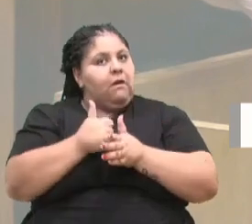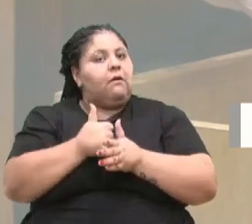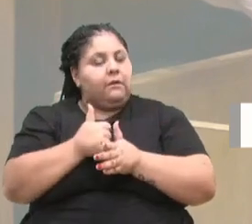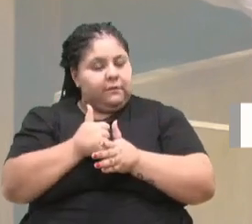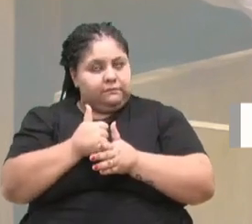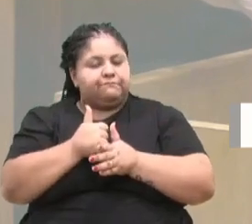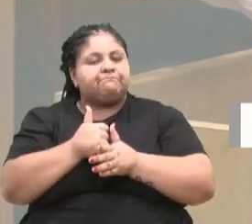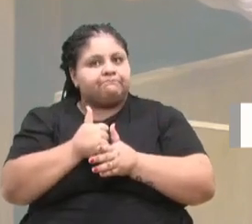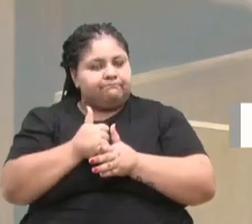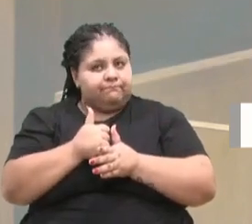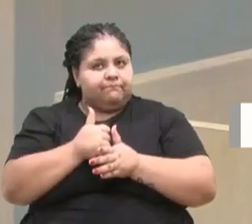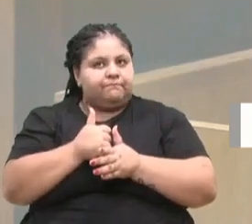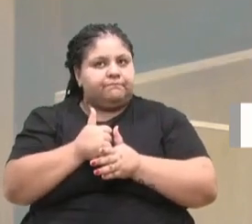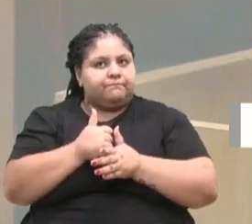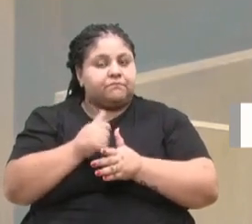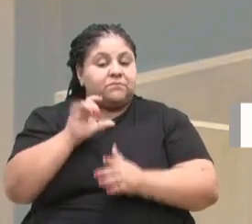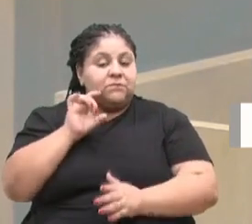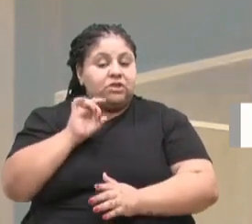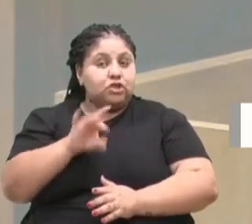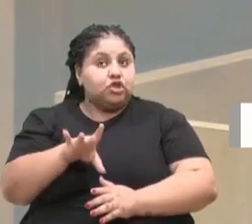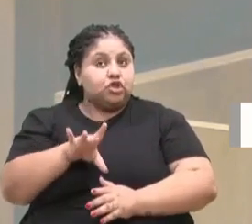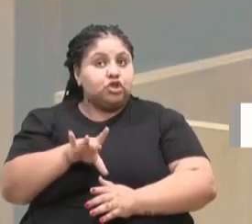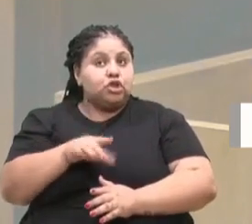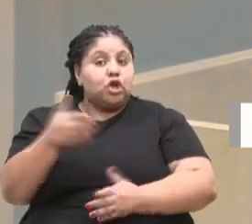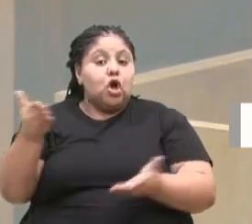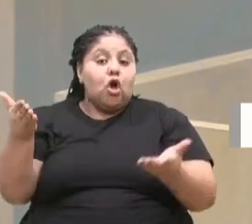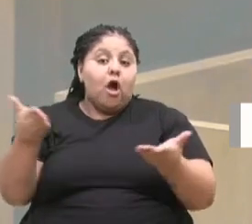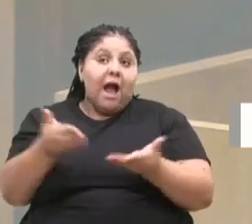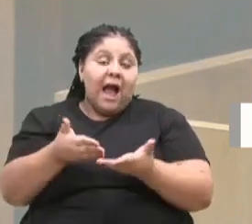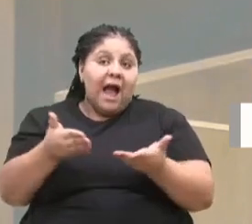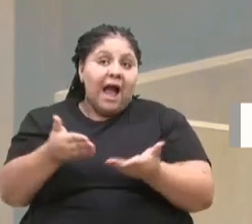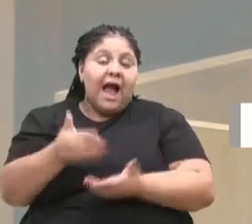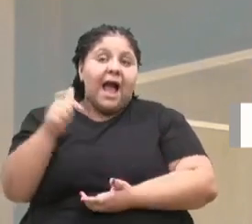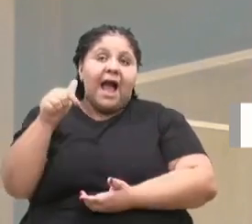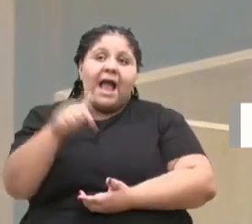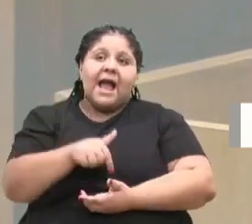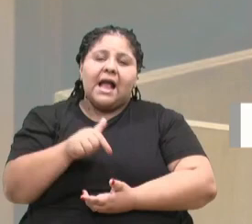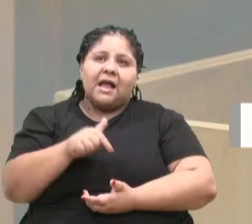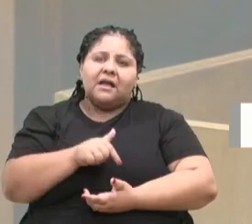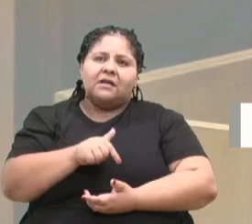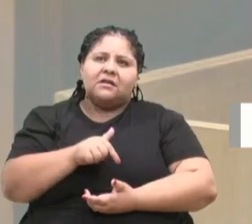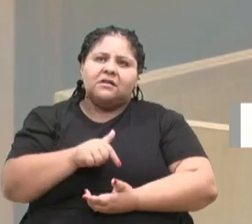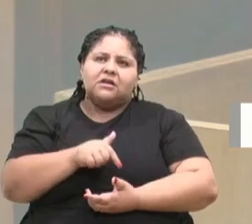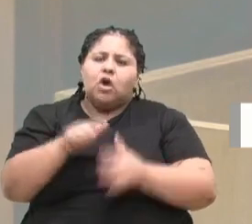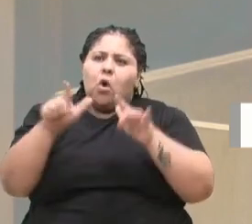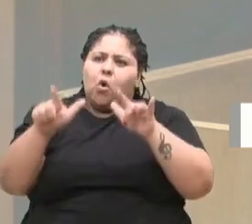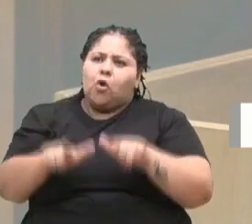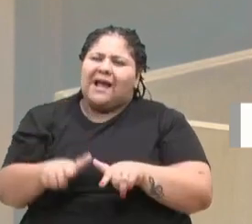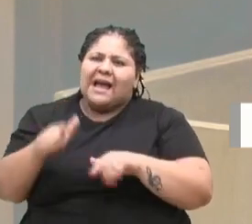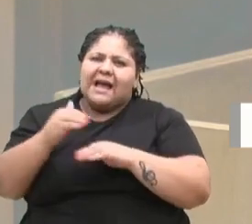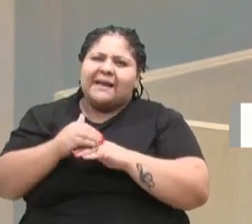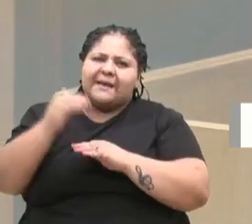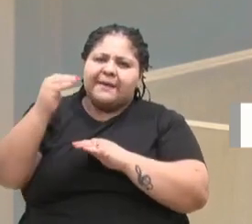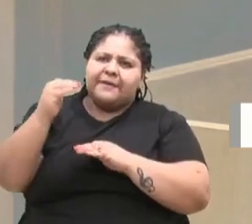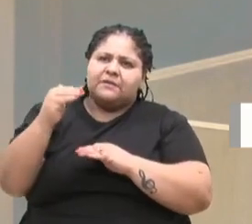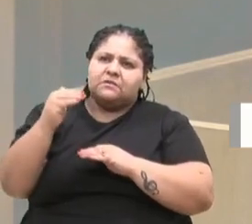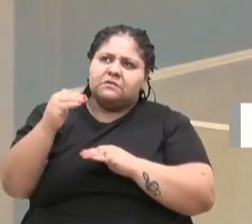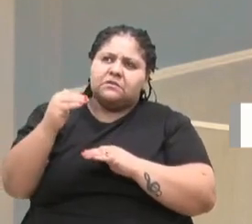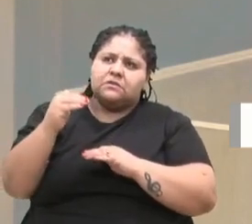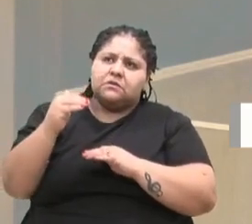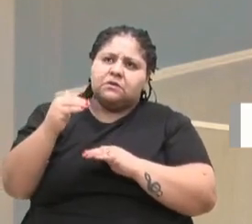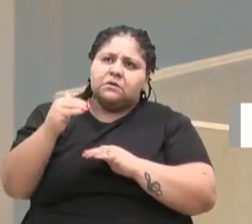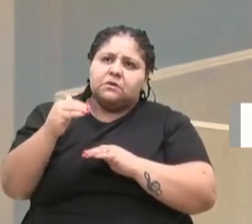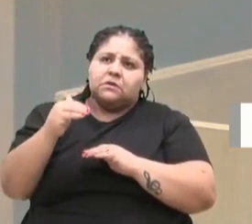pareça, tá, só houve num lugar, acredito eu, que foi o lugar que mais, de repente,